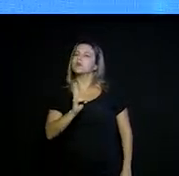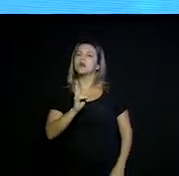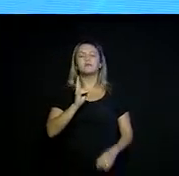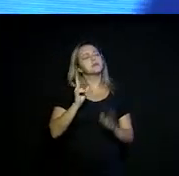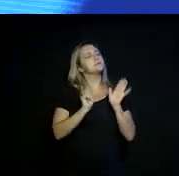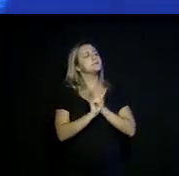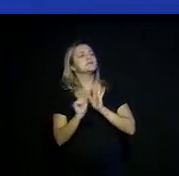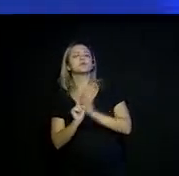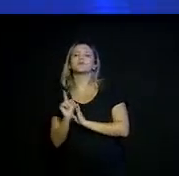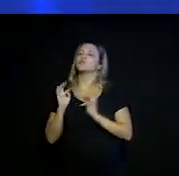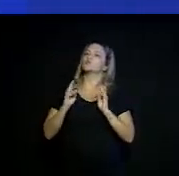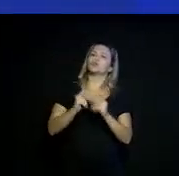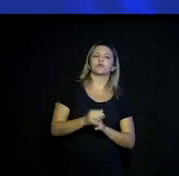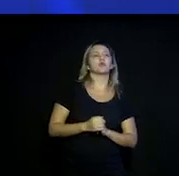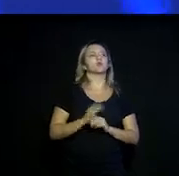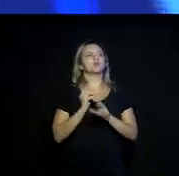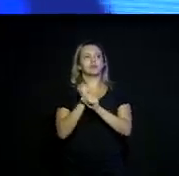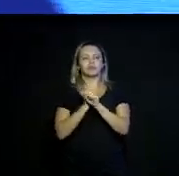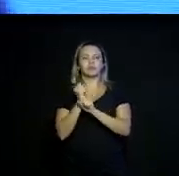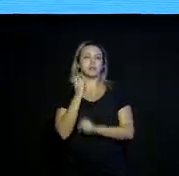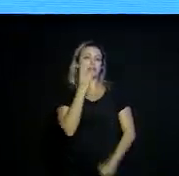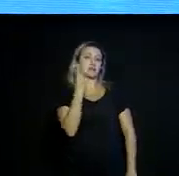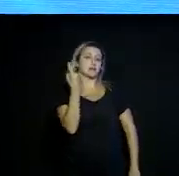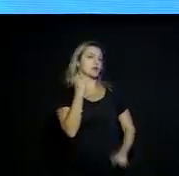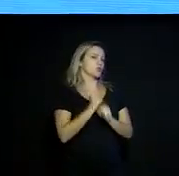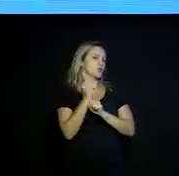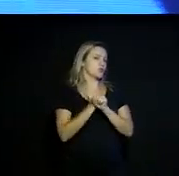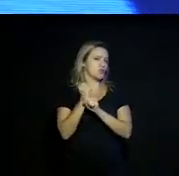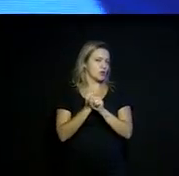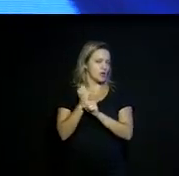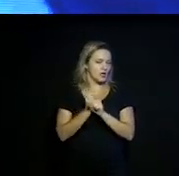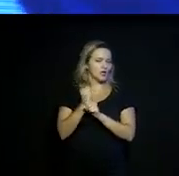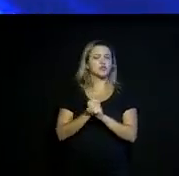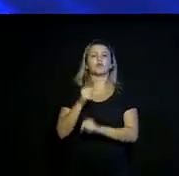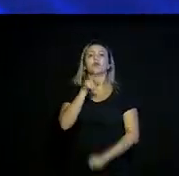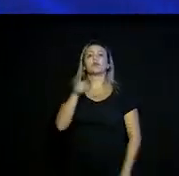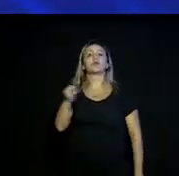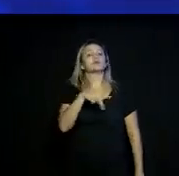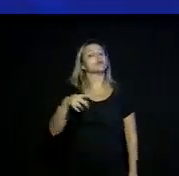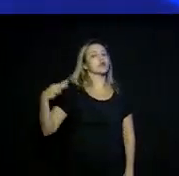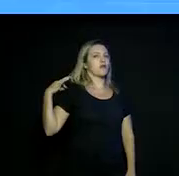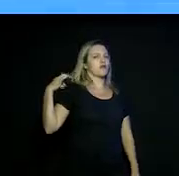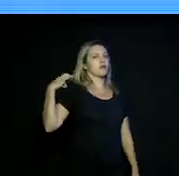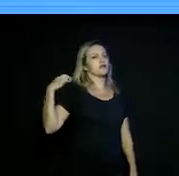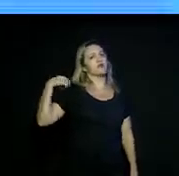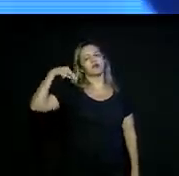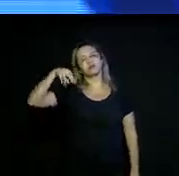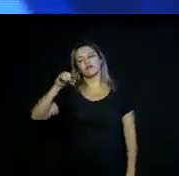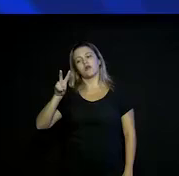São 31 anos como professora voluntária de filosofia em Nova Acrópole. As pessoas que